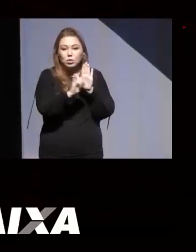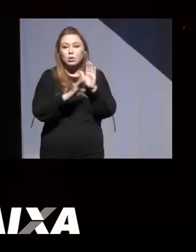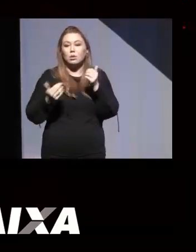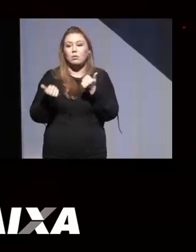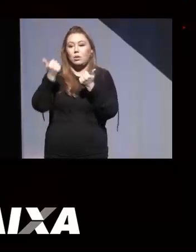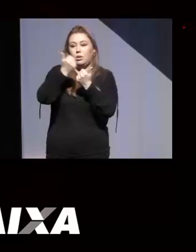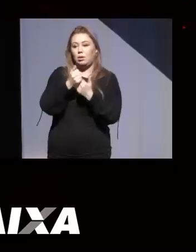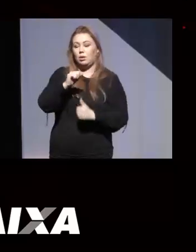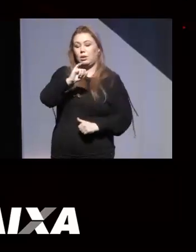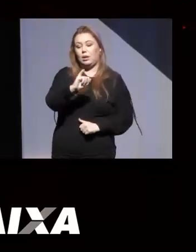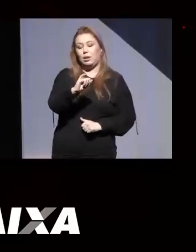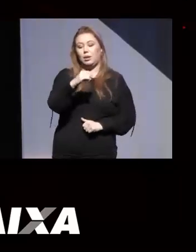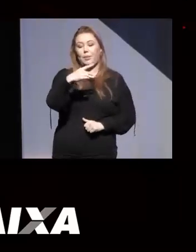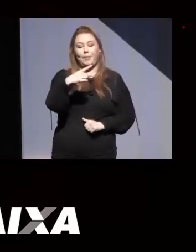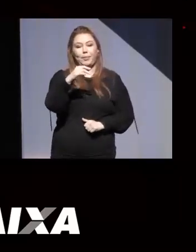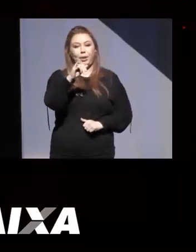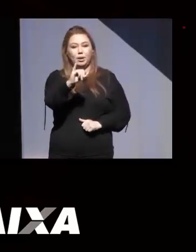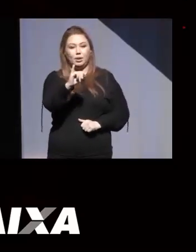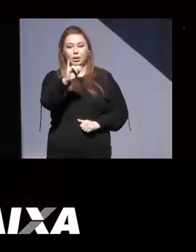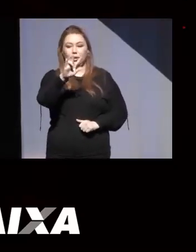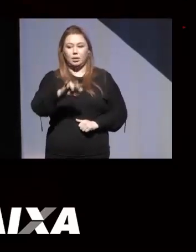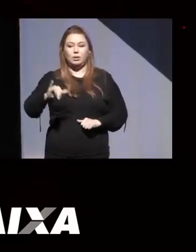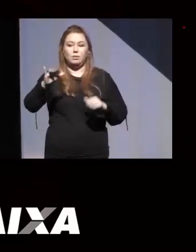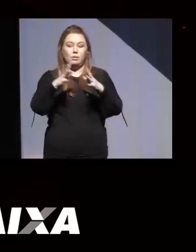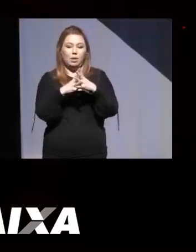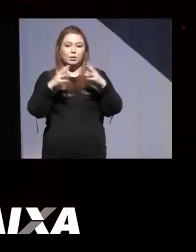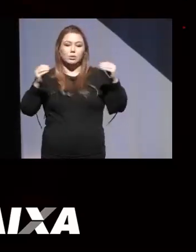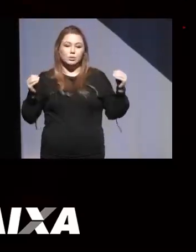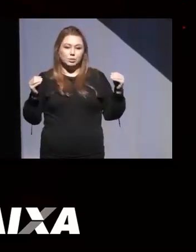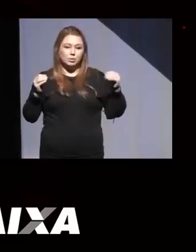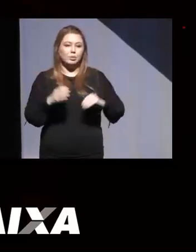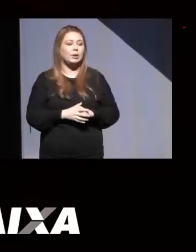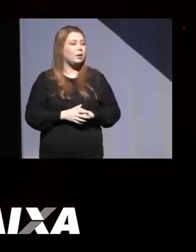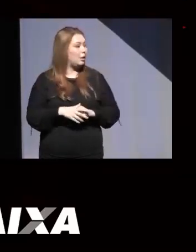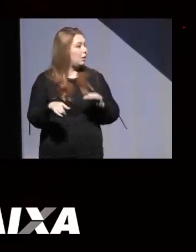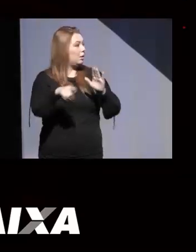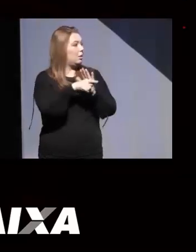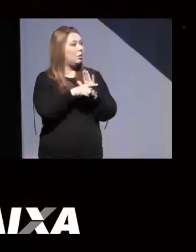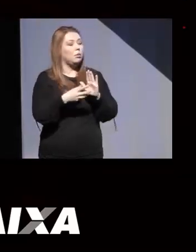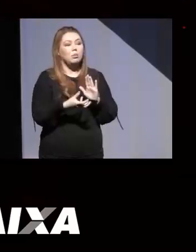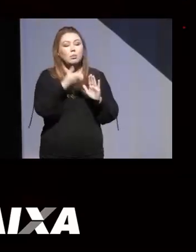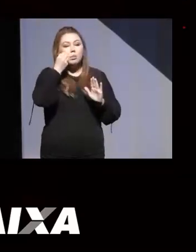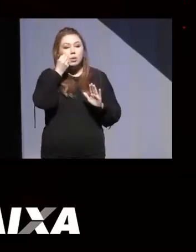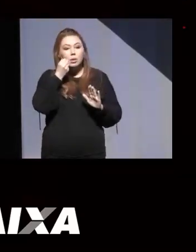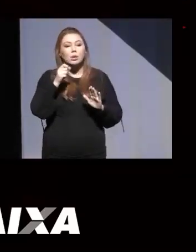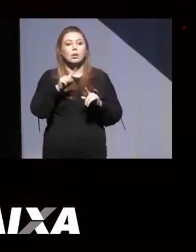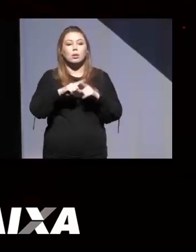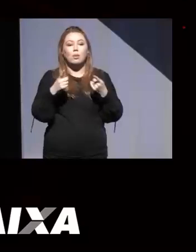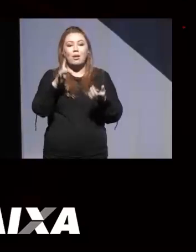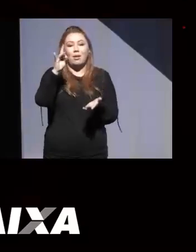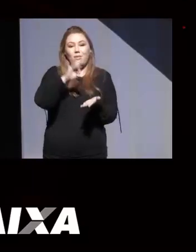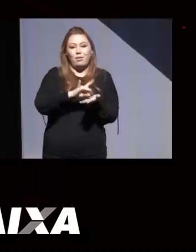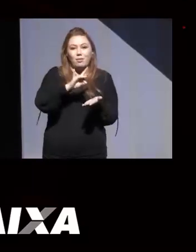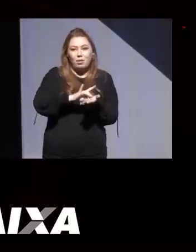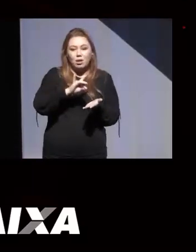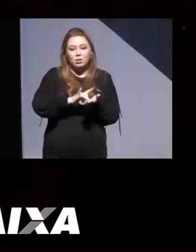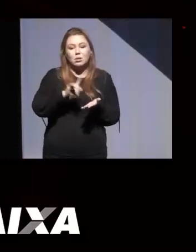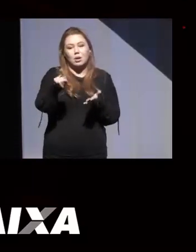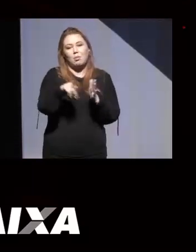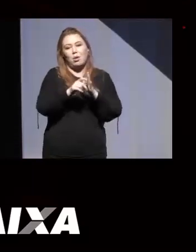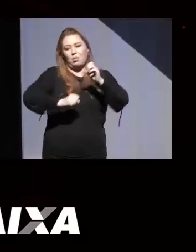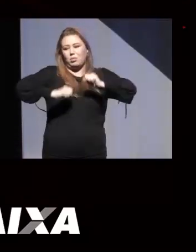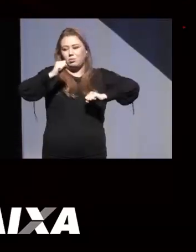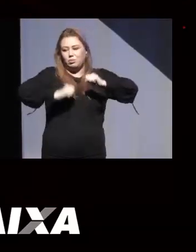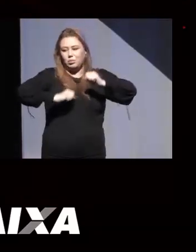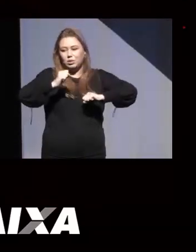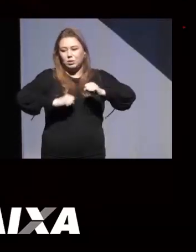o IPI, que vai desaparecer. Na arrecadação, não no fato gerador, que é industrializar produto.